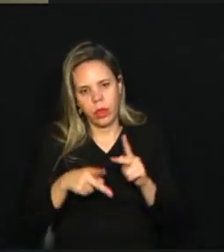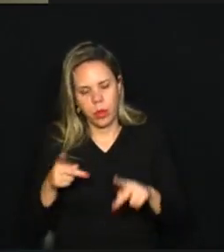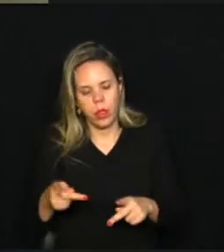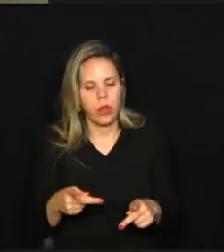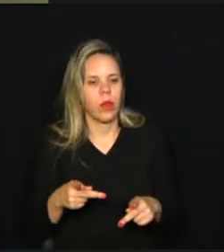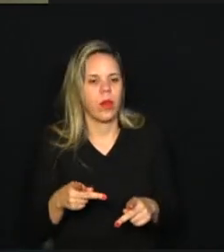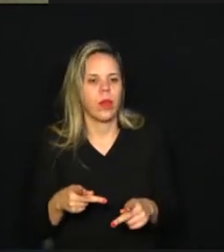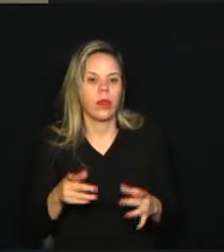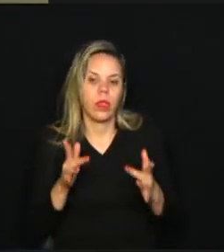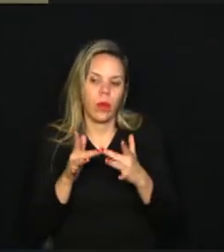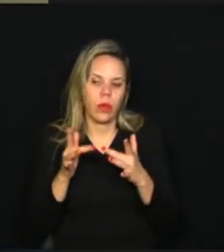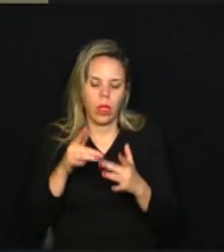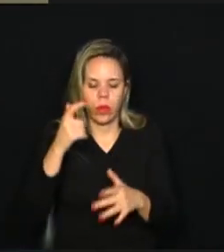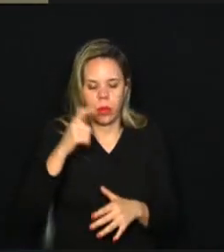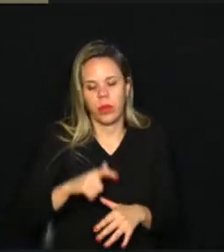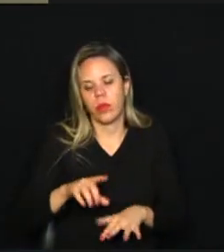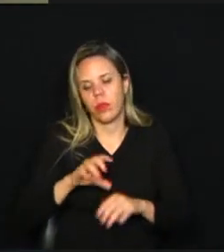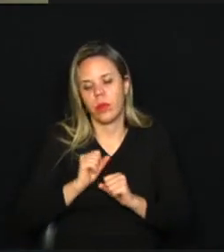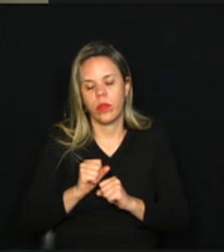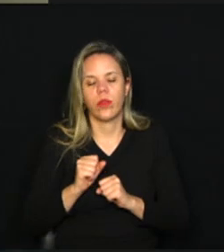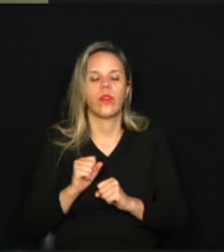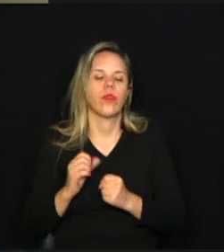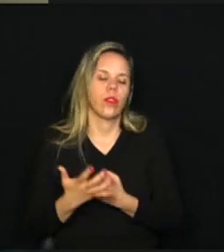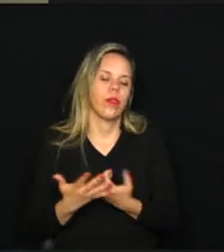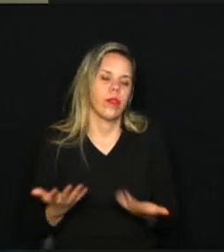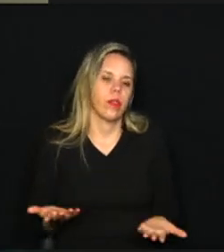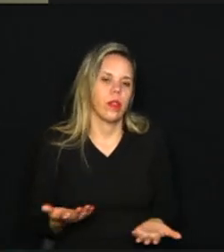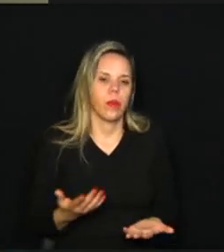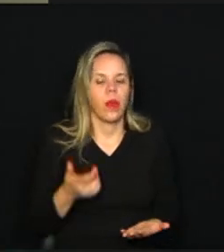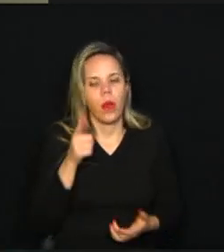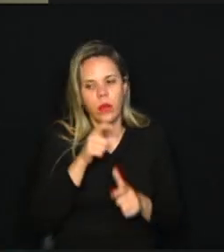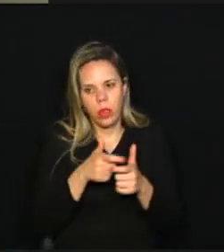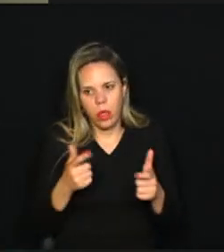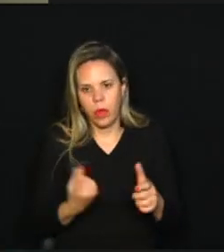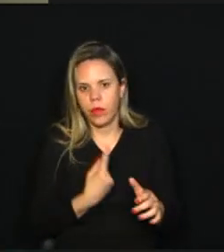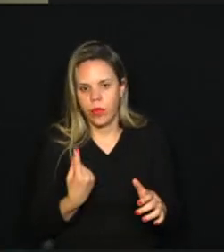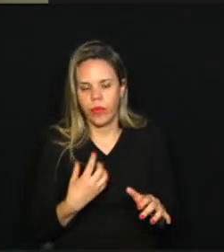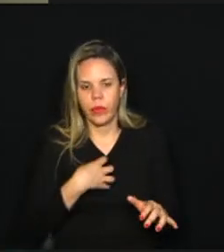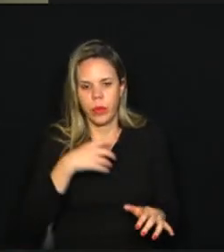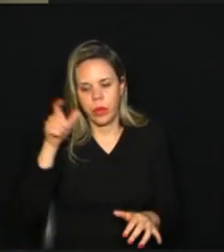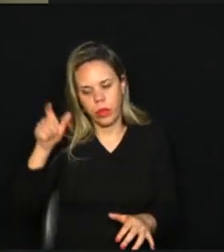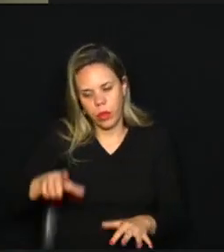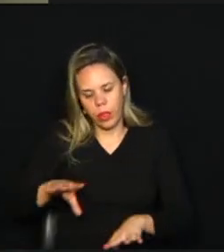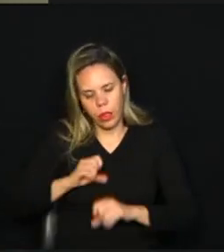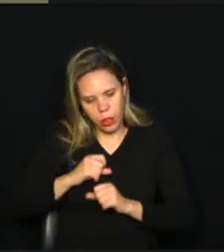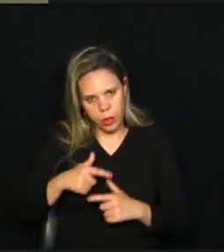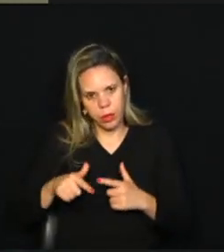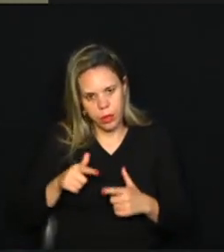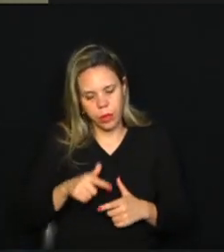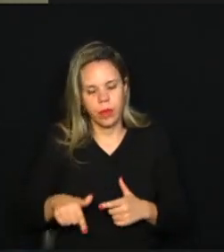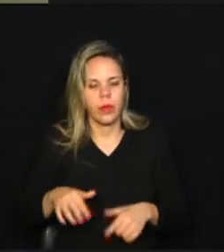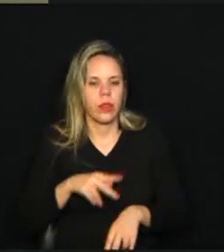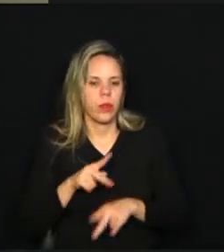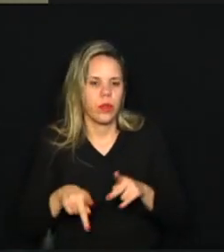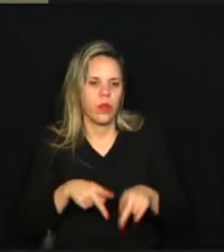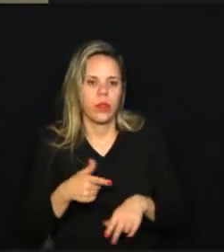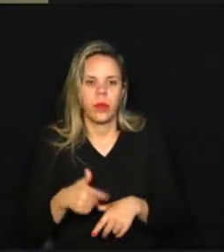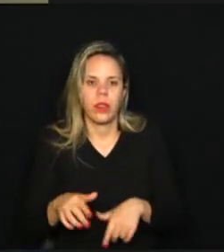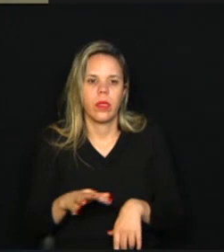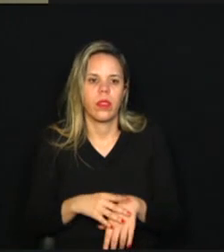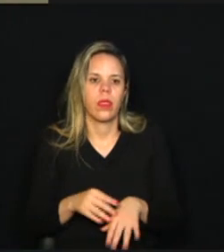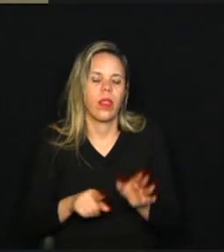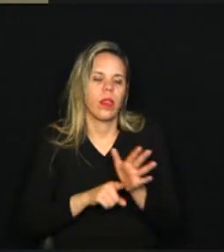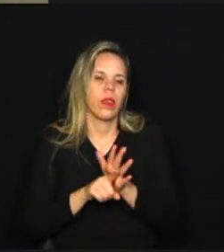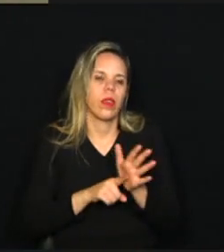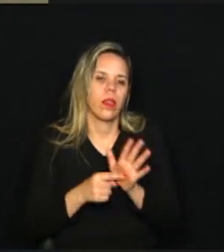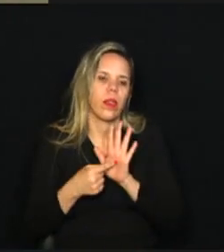de transmissão, conseguir avançar no isolamento, inclusive dos oligossintomáticos, né? Tem um dado que eu queria dar